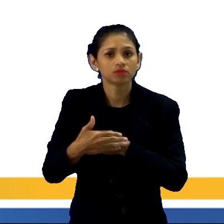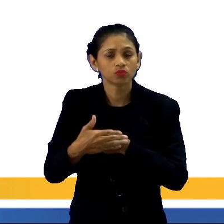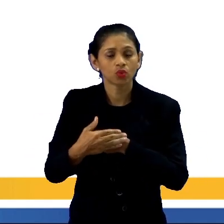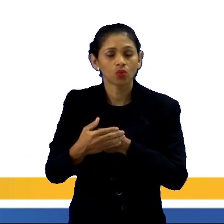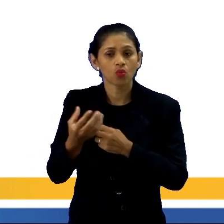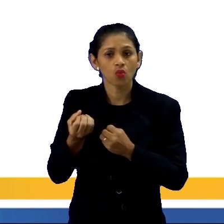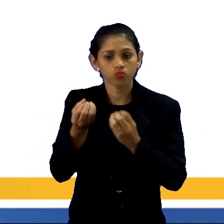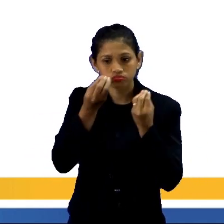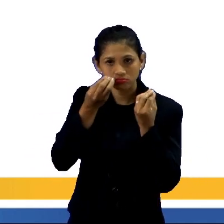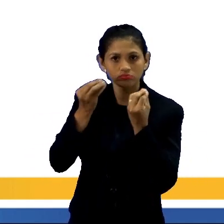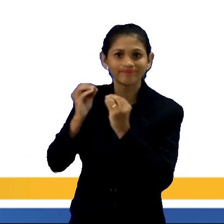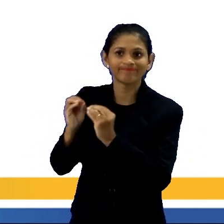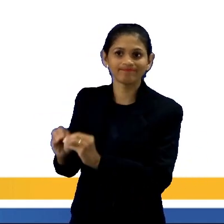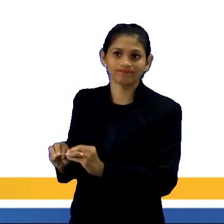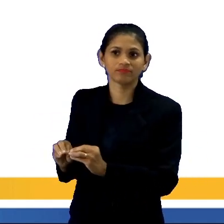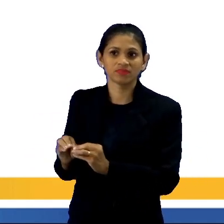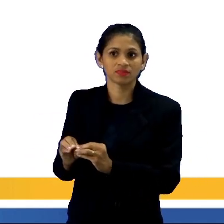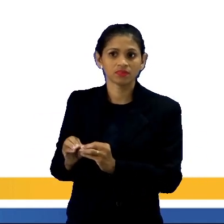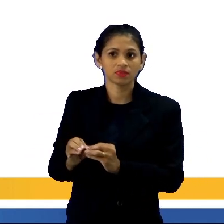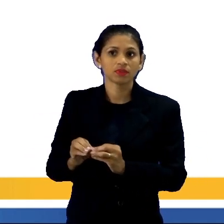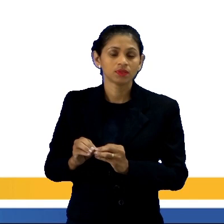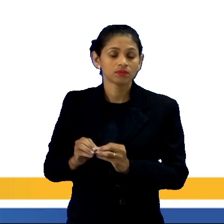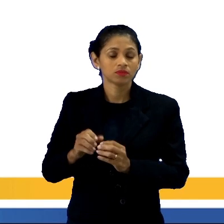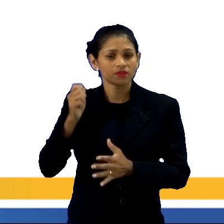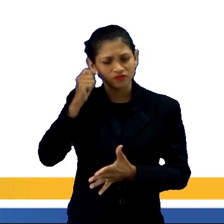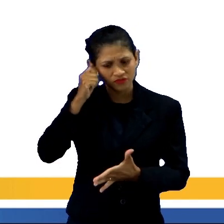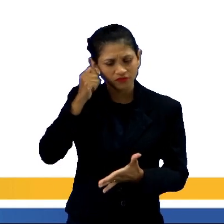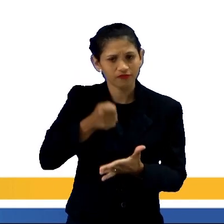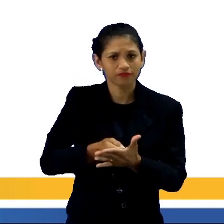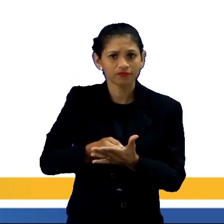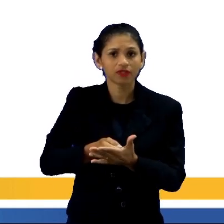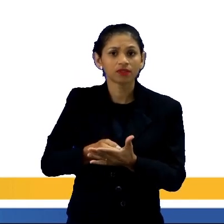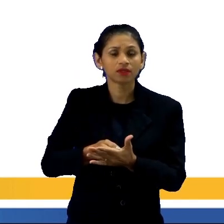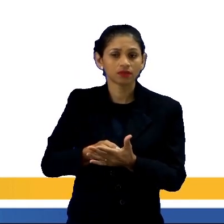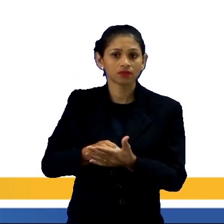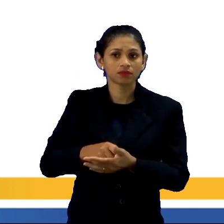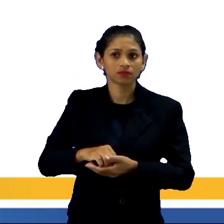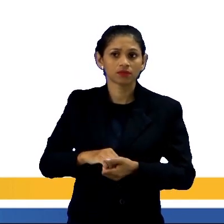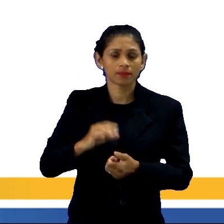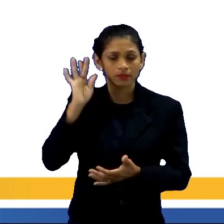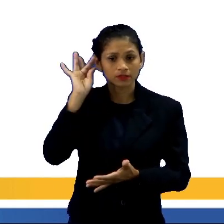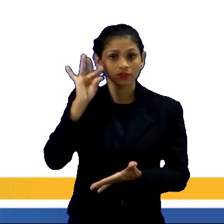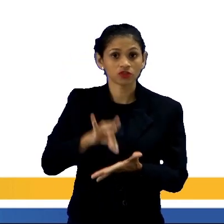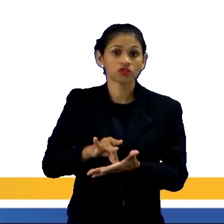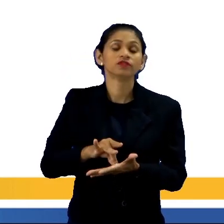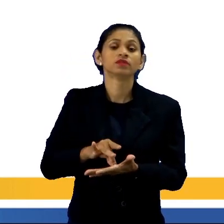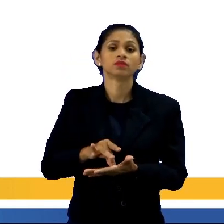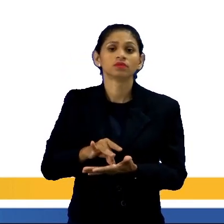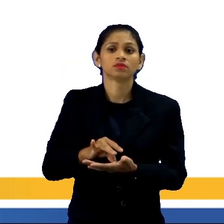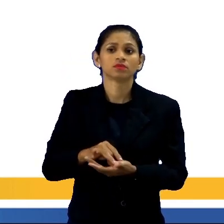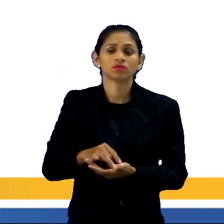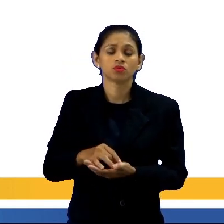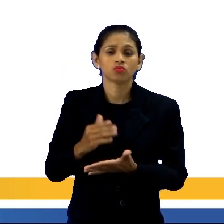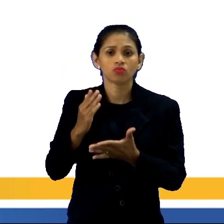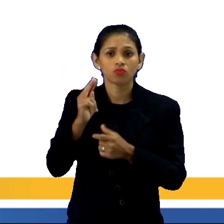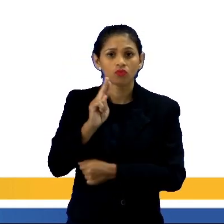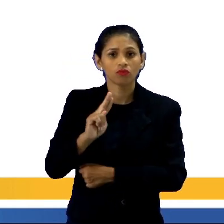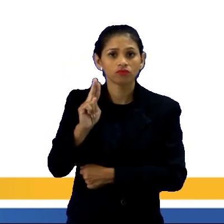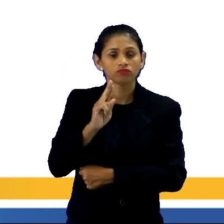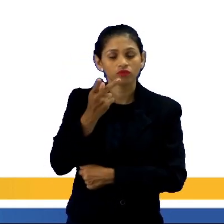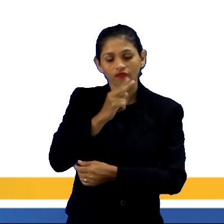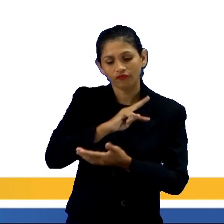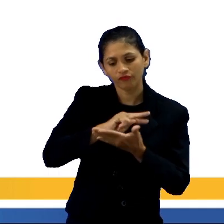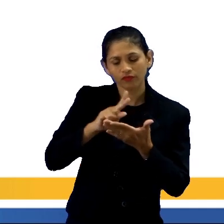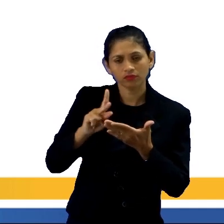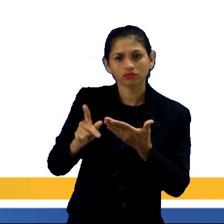discutida. Eles servem de comprovação para aquilo que se diz. Então, veja que ele utiliza vários argumentos, né, para emitir a